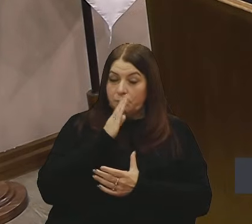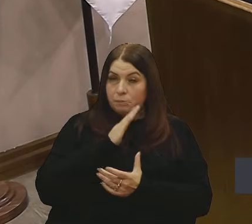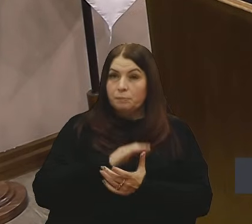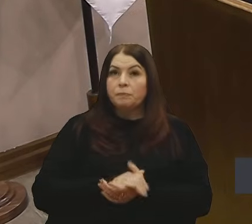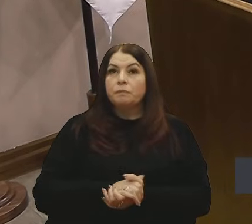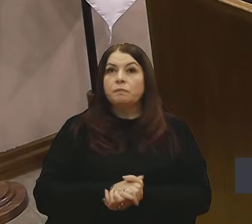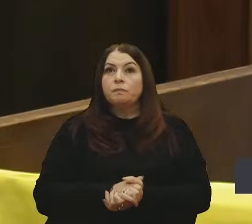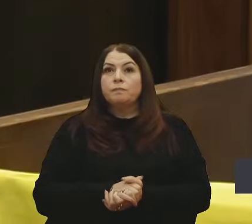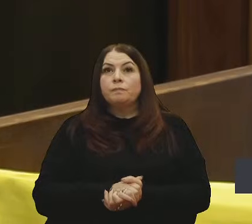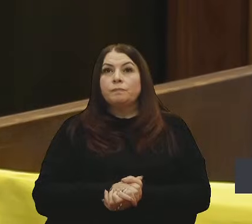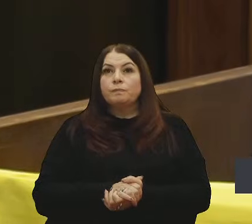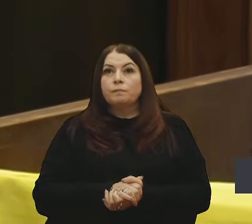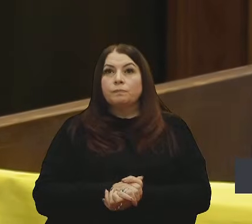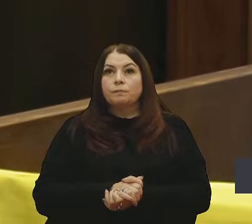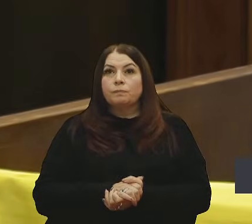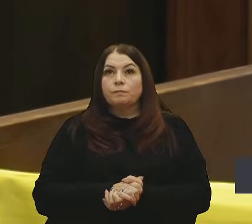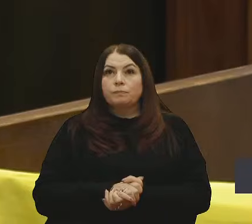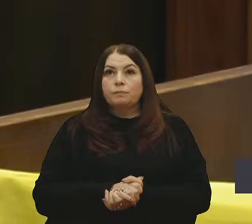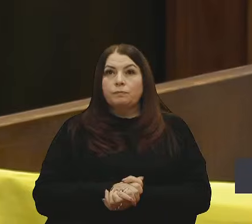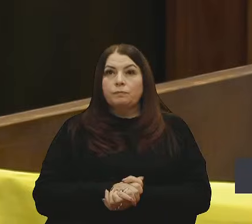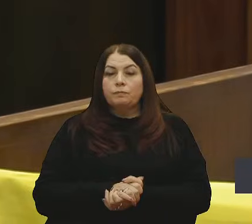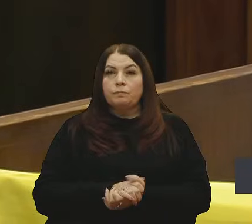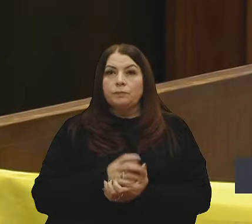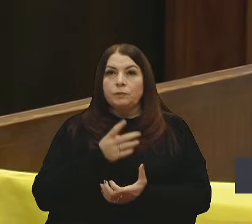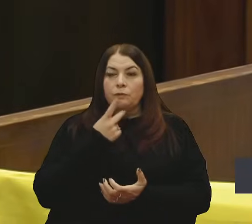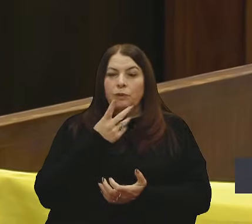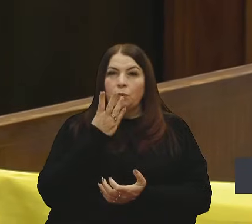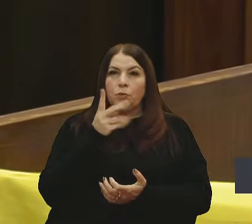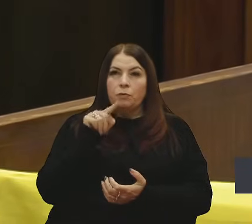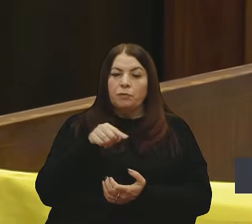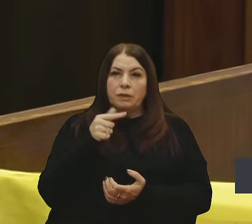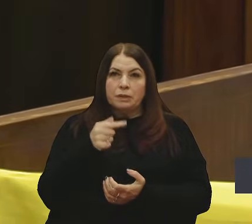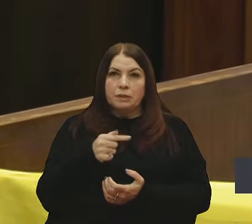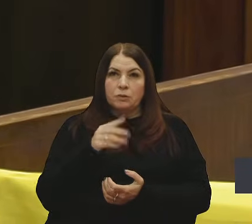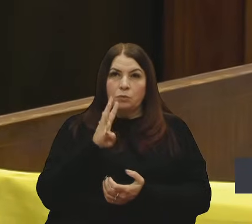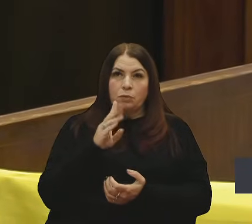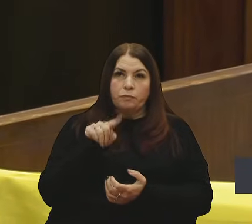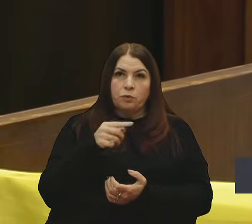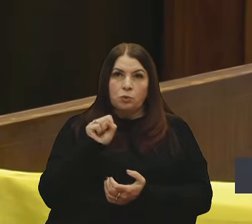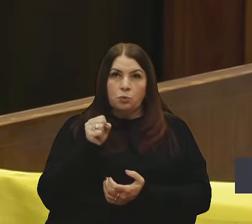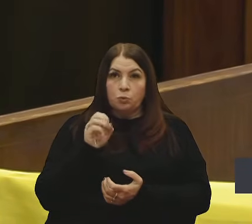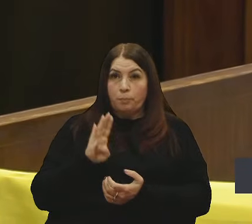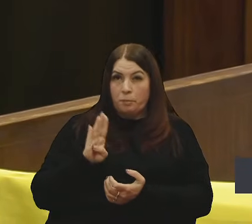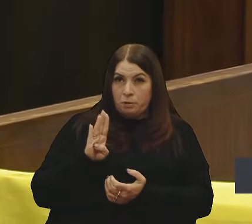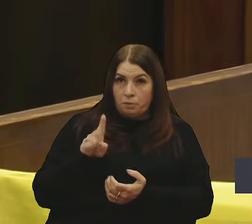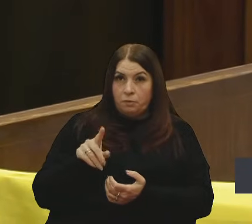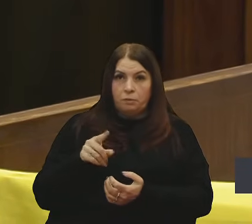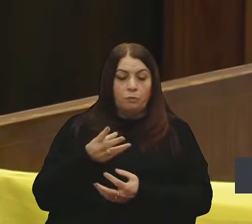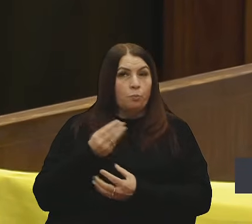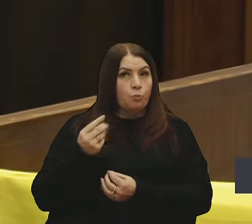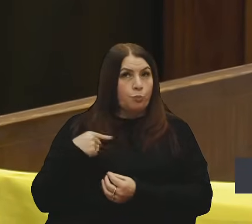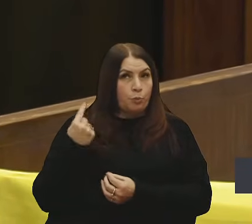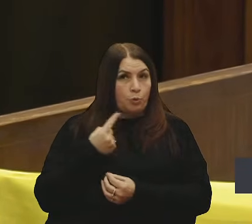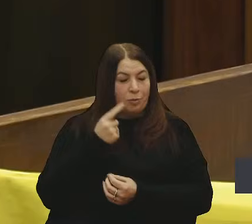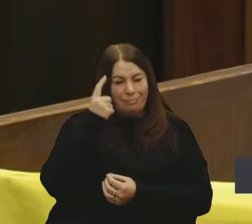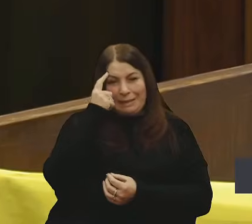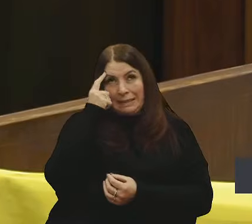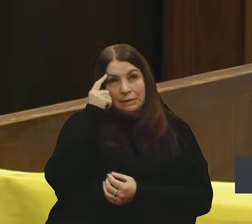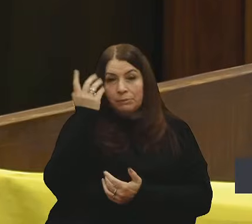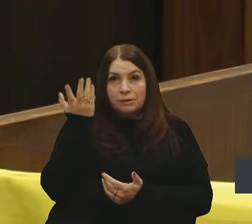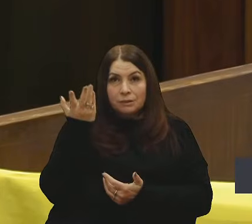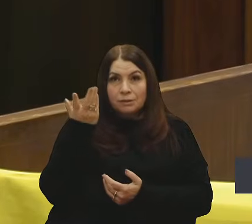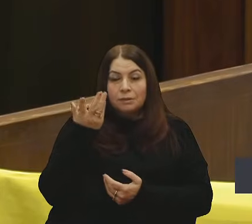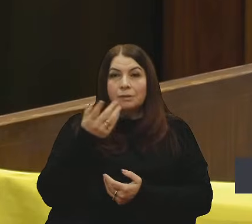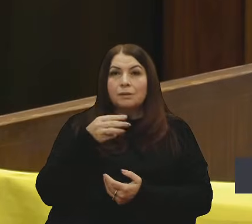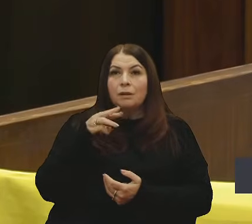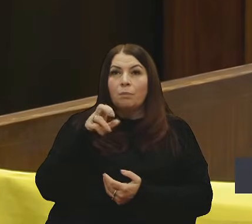rapidamente que a gente fala em 4,7, 4,8 bilhões, isso é muito para a nossa cabeça, né? Mas o